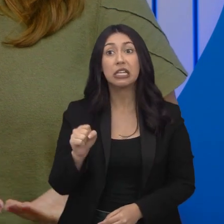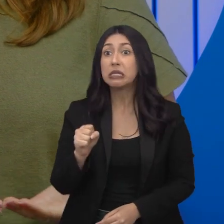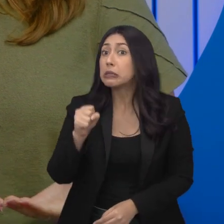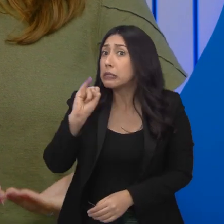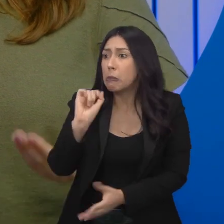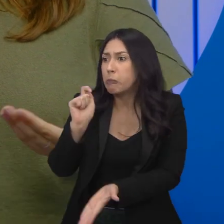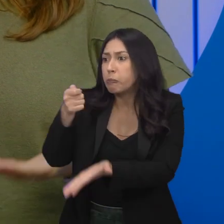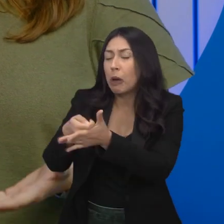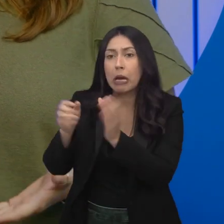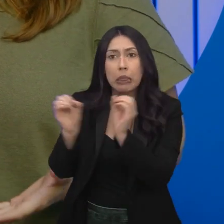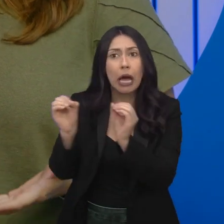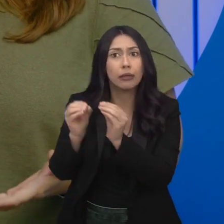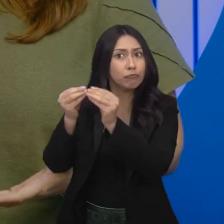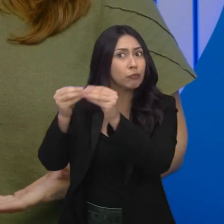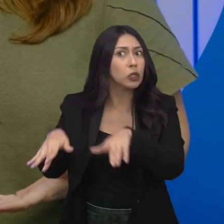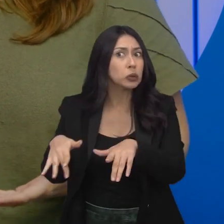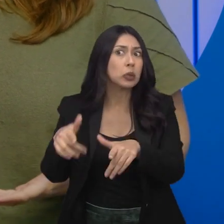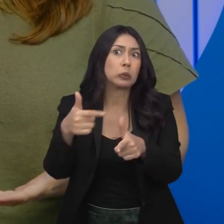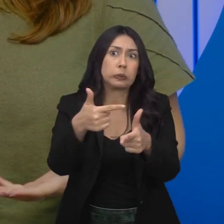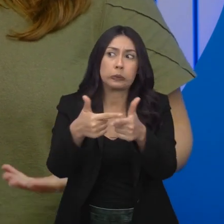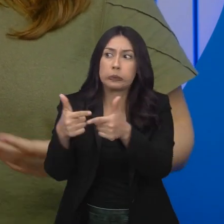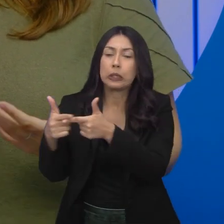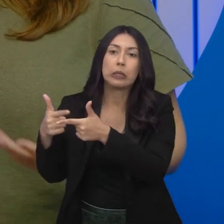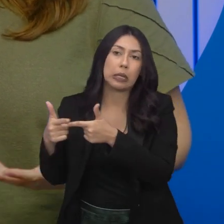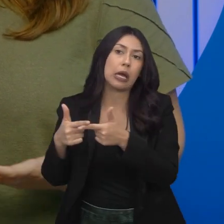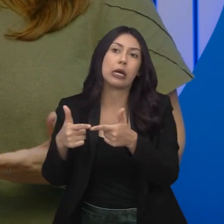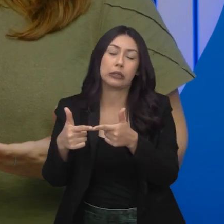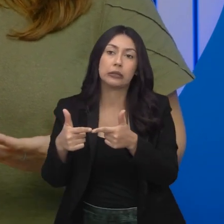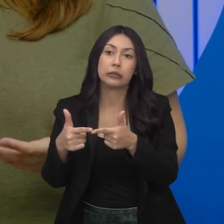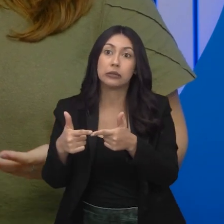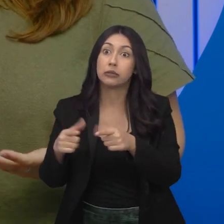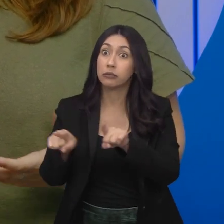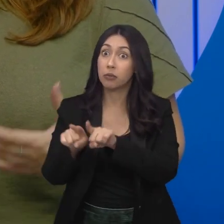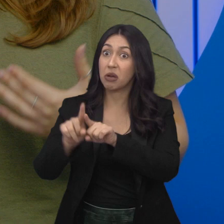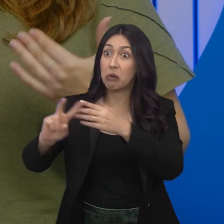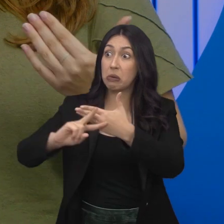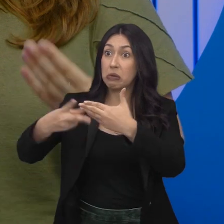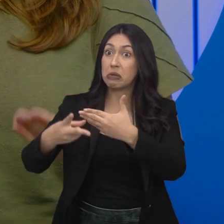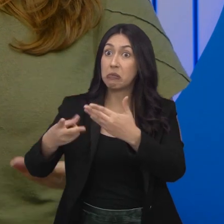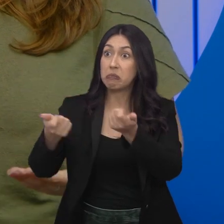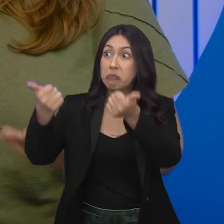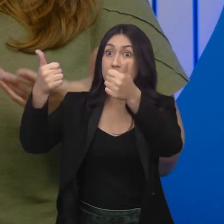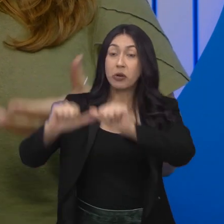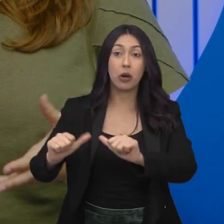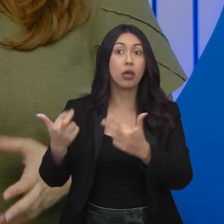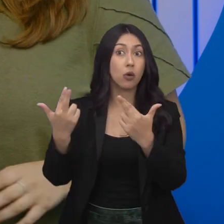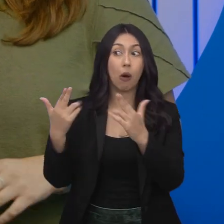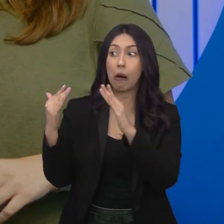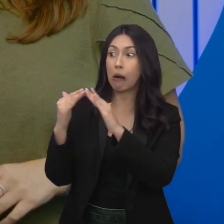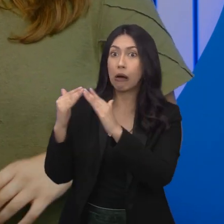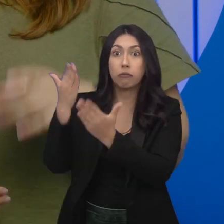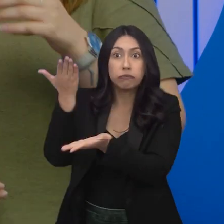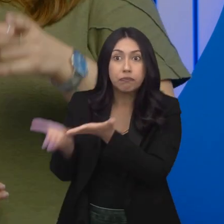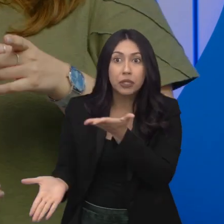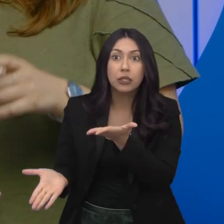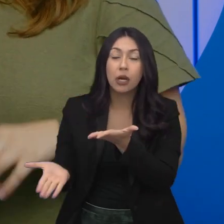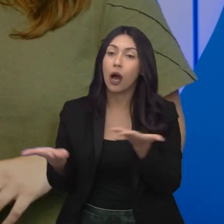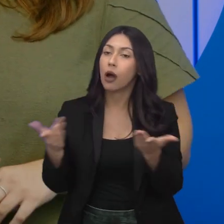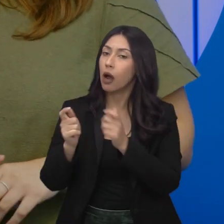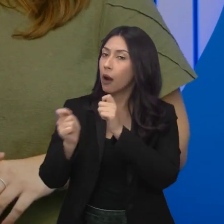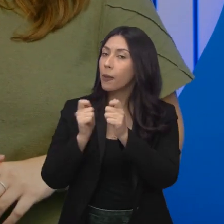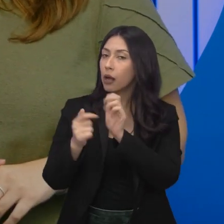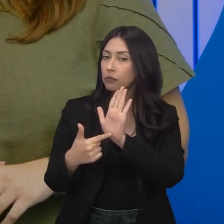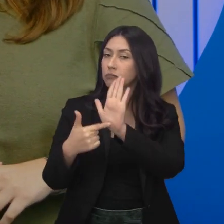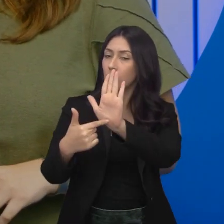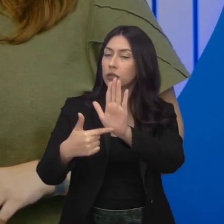dos serviços necessários para a manutenção do condomínio, os atrasos podem levar a consequências mais graves, como a perda do imóvel. E a reportagem a